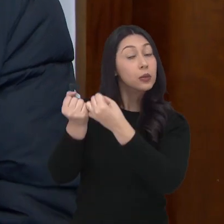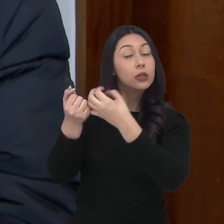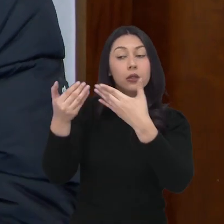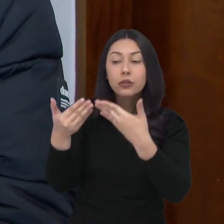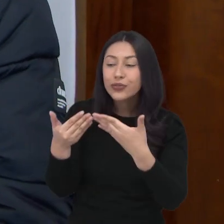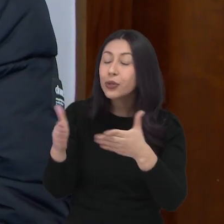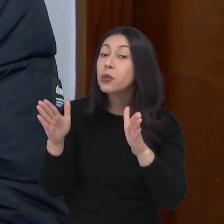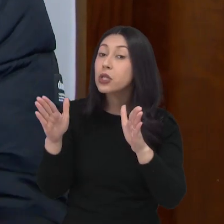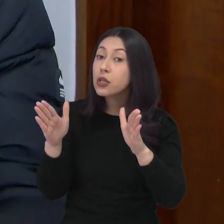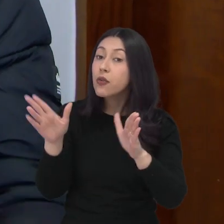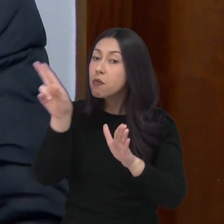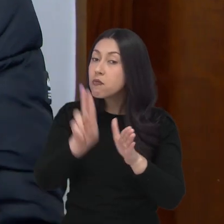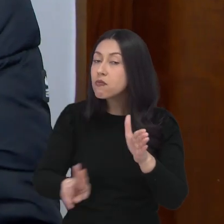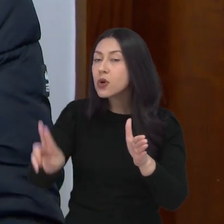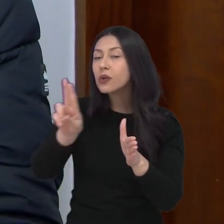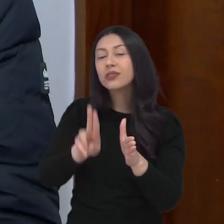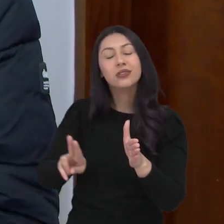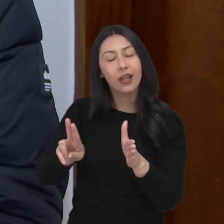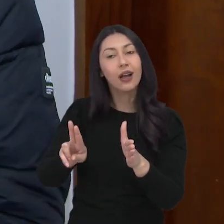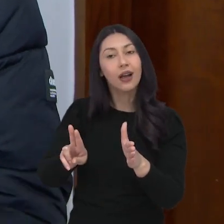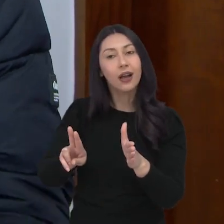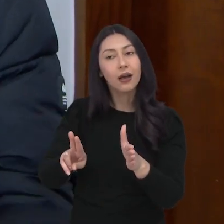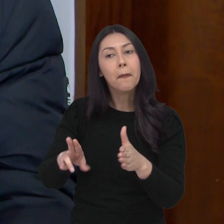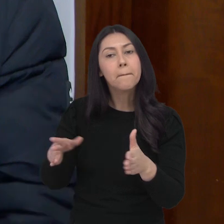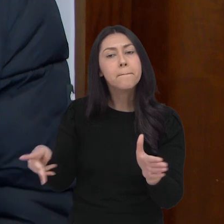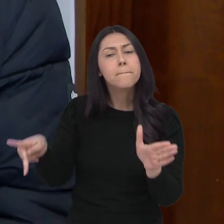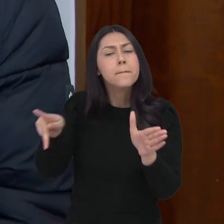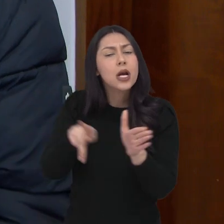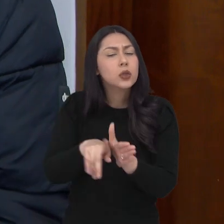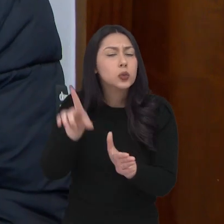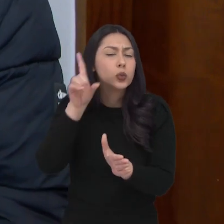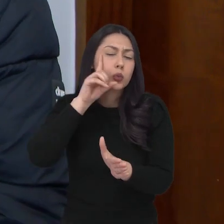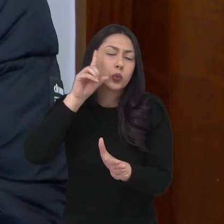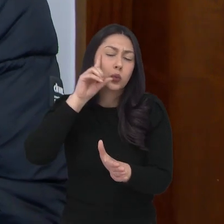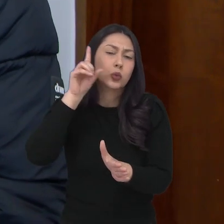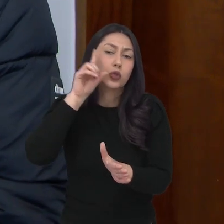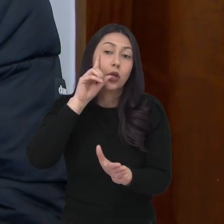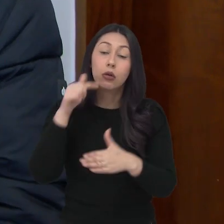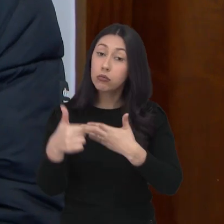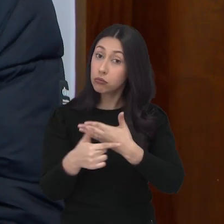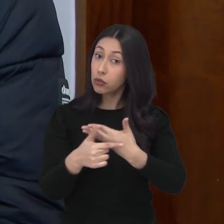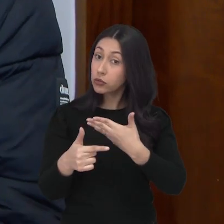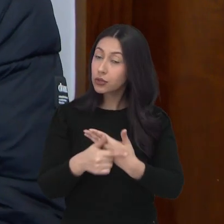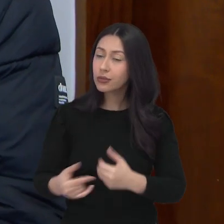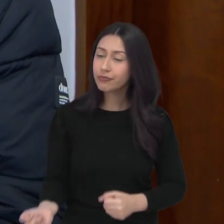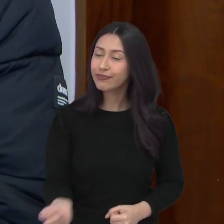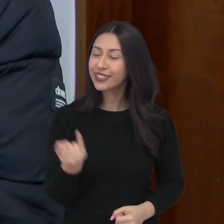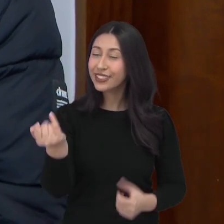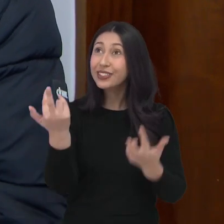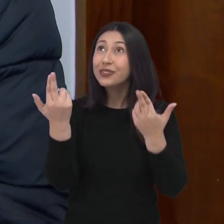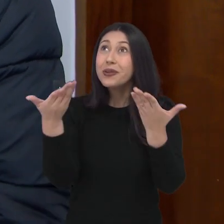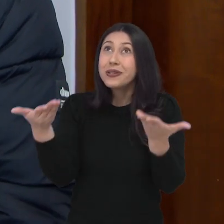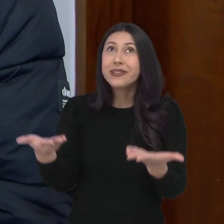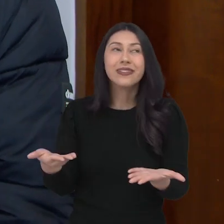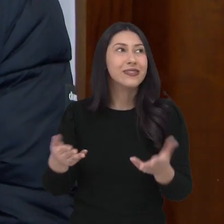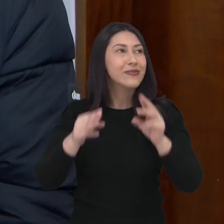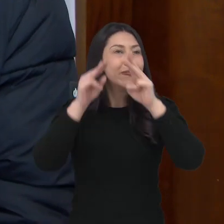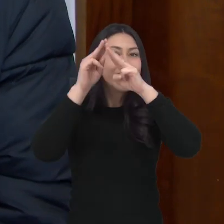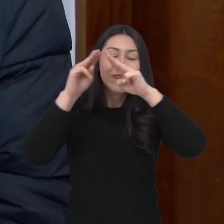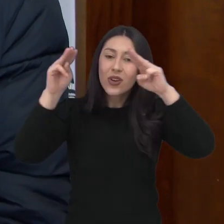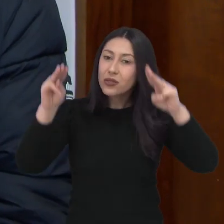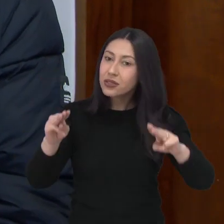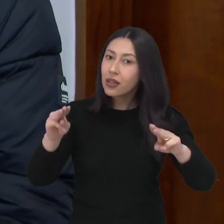está disponível para o uso, né? Ou seja, estar no cotidiano das pessoas, né? E com uma função nobre, como é esse prédio aqui, um